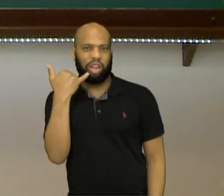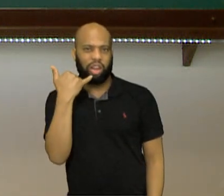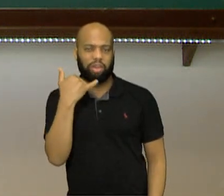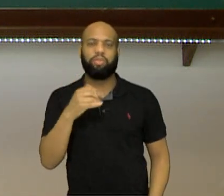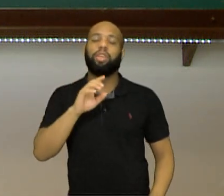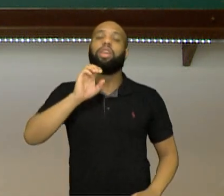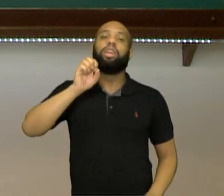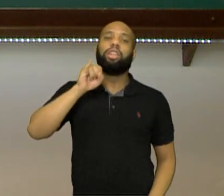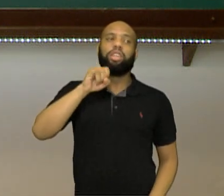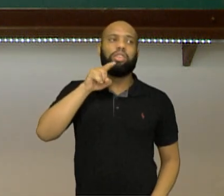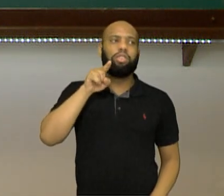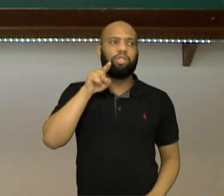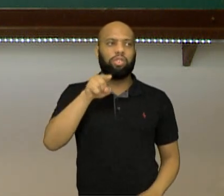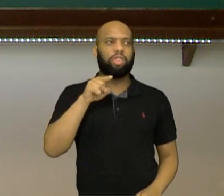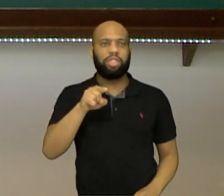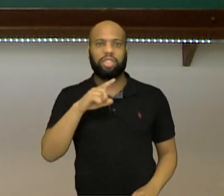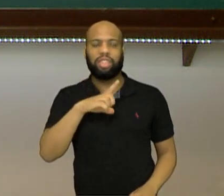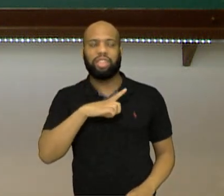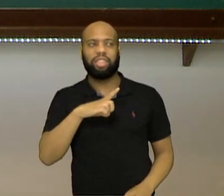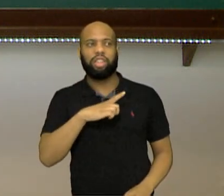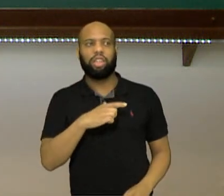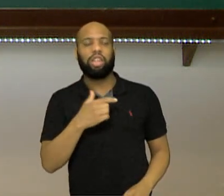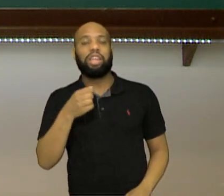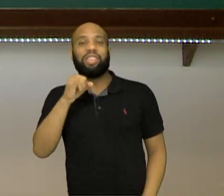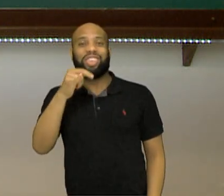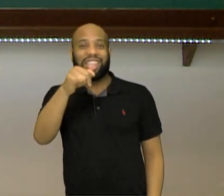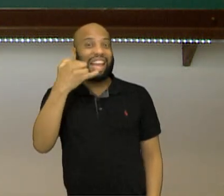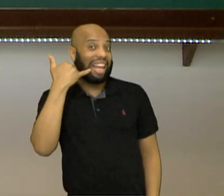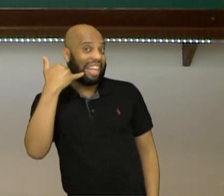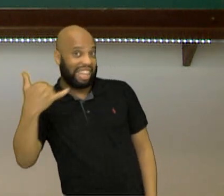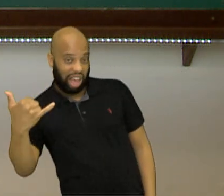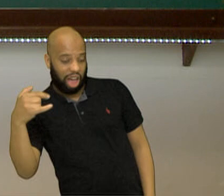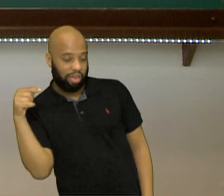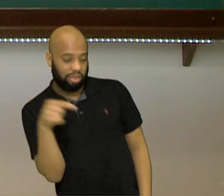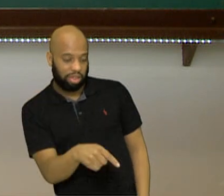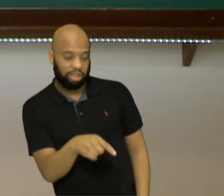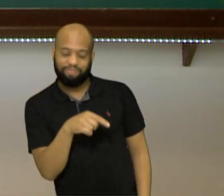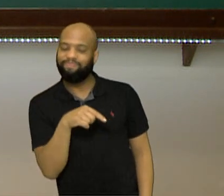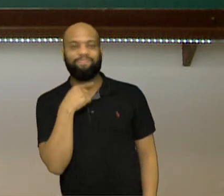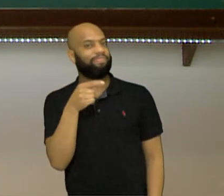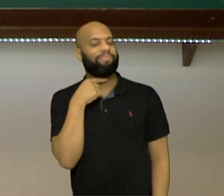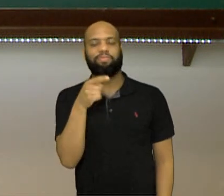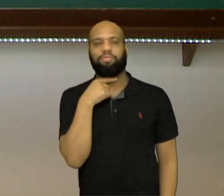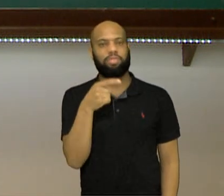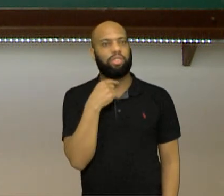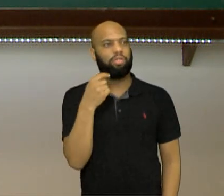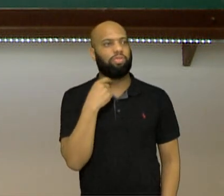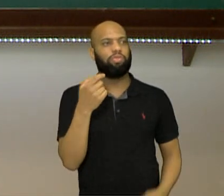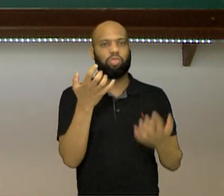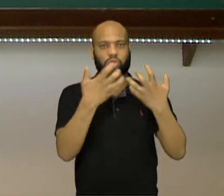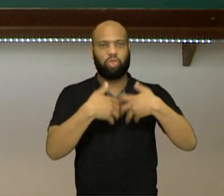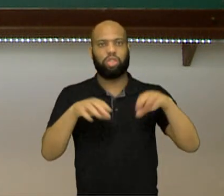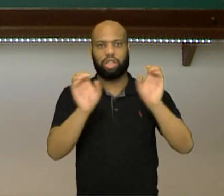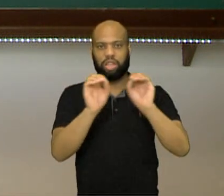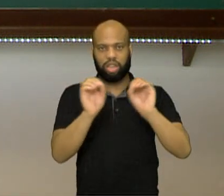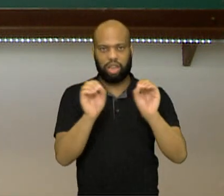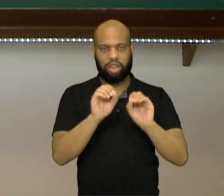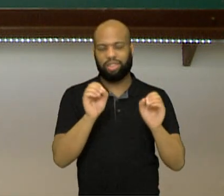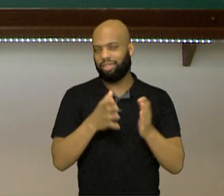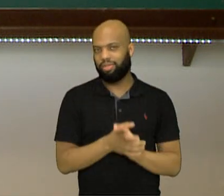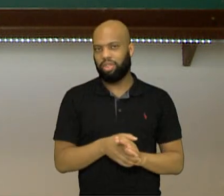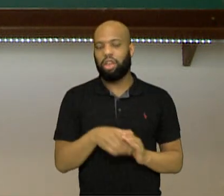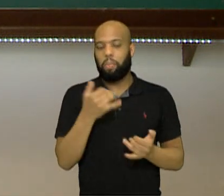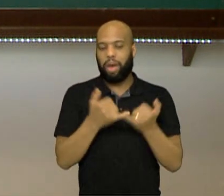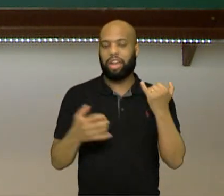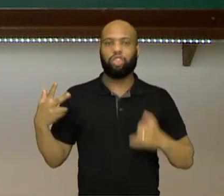panela e ligue com outro celular para o seu celular. Você vai perceber que ele foi blindado eletricamente. Ele vai ficar fora de área, né? Você